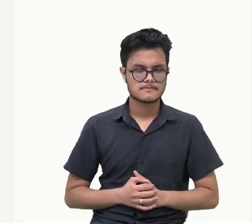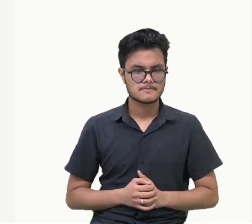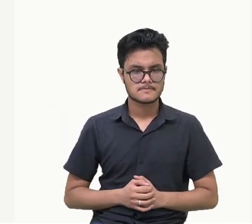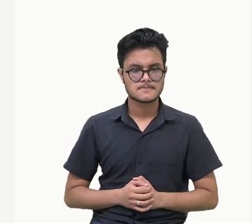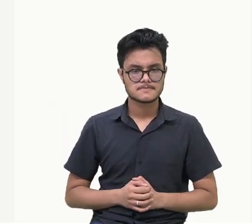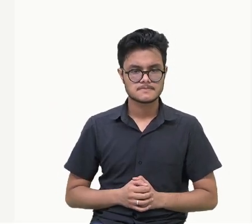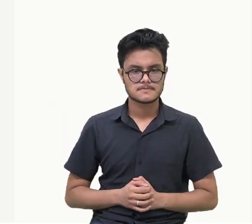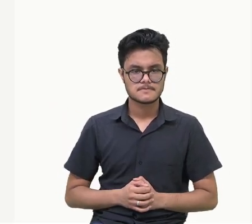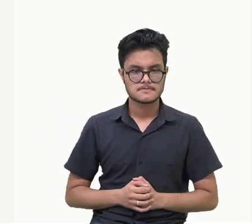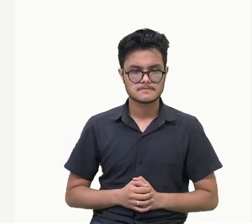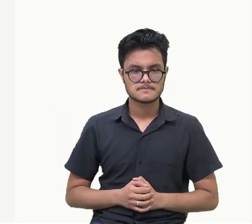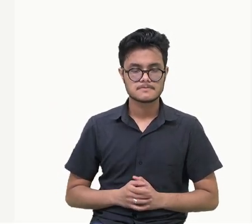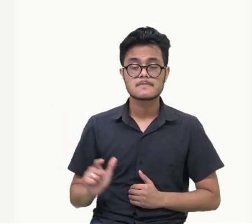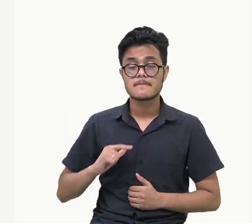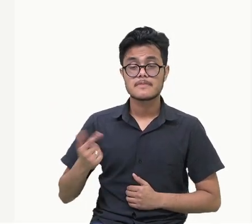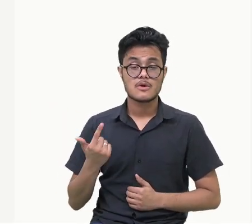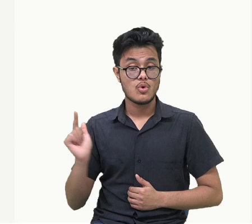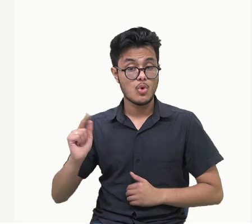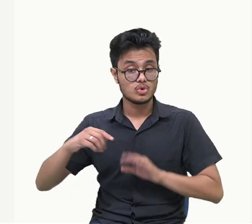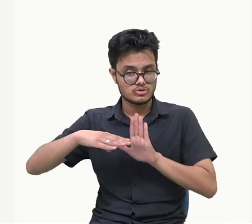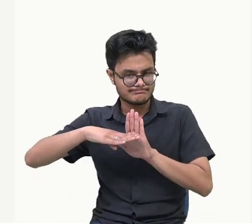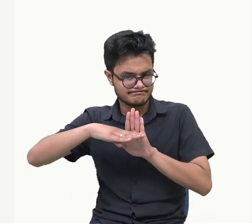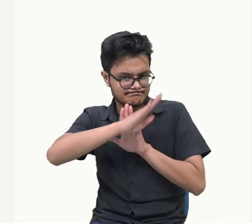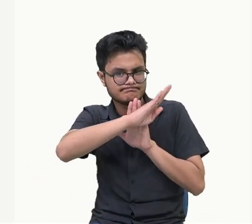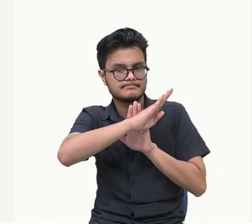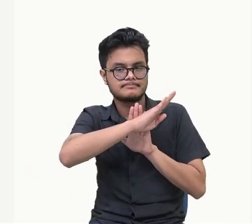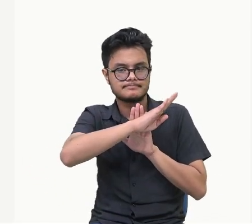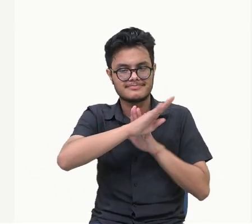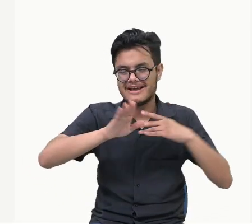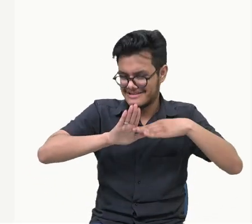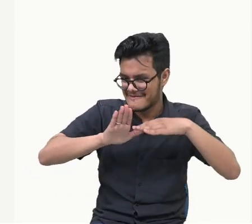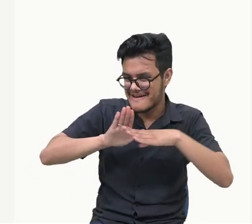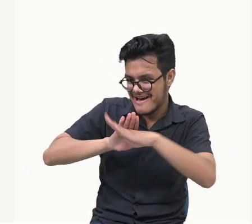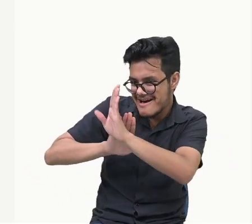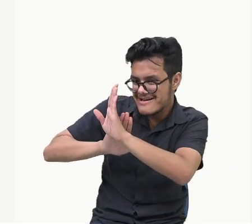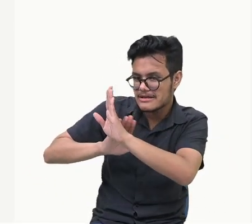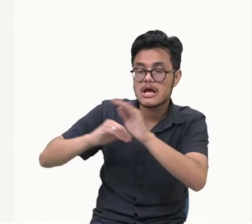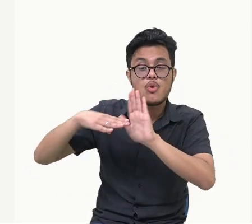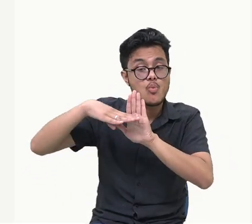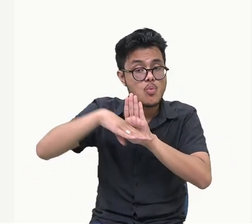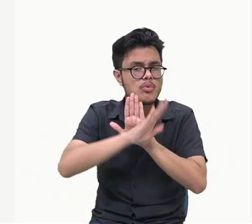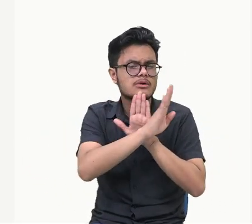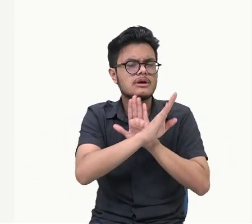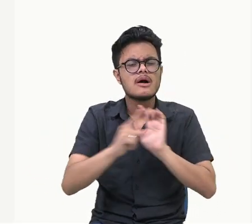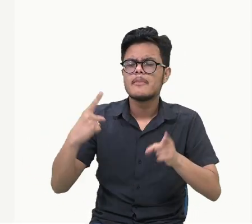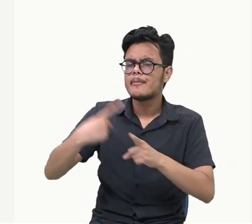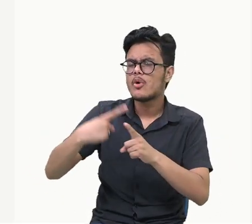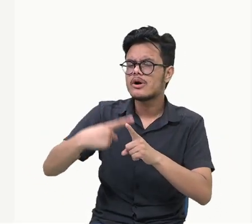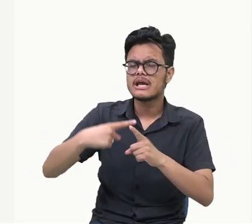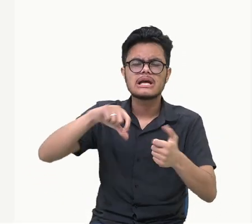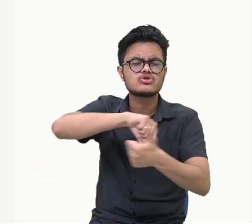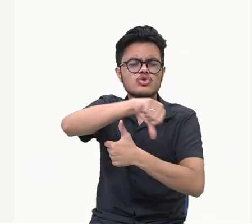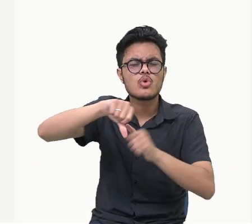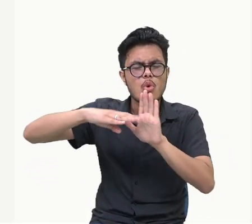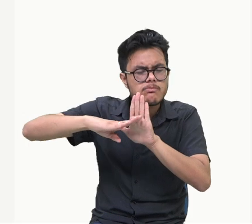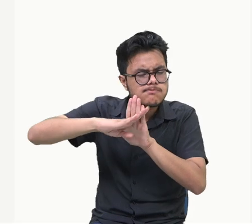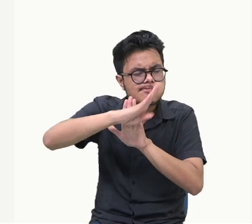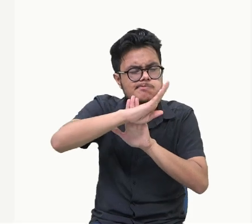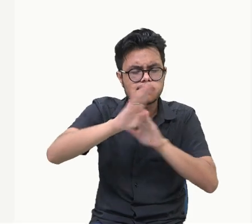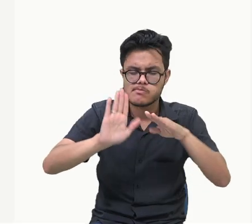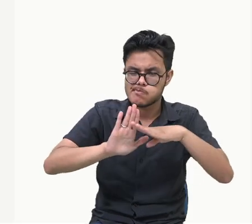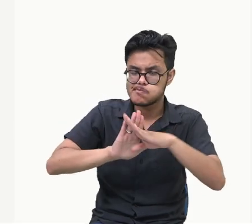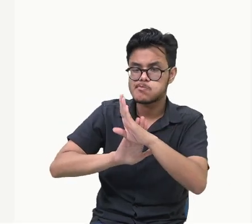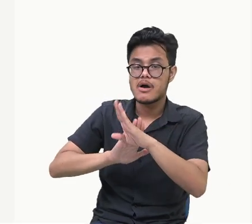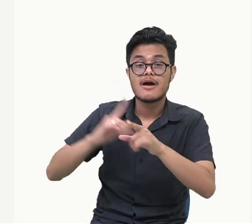o gráfico num outro sentido, né? Por que mudou o sentido, professor? Porque aqui, ó, a